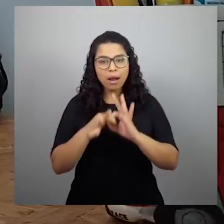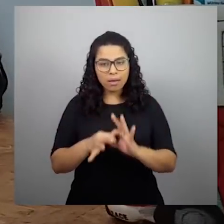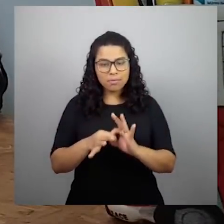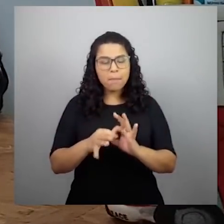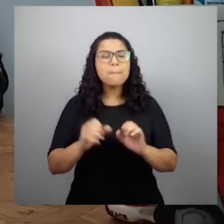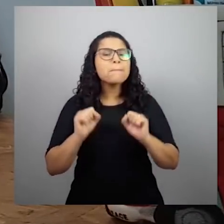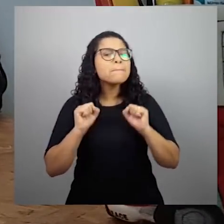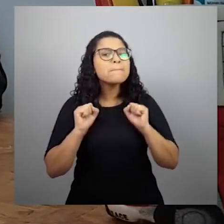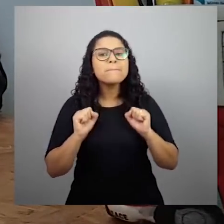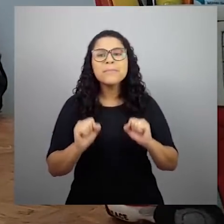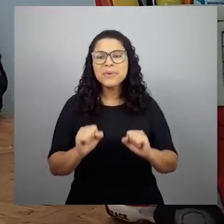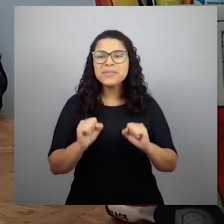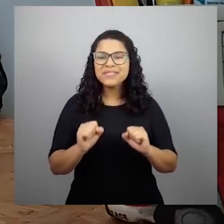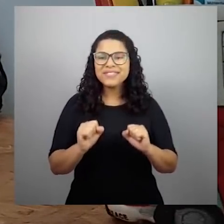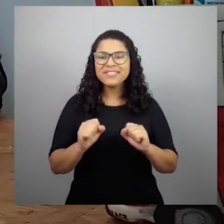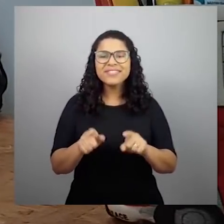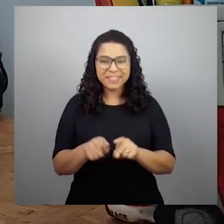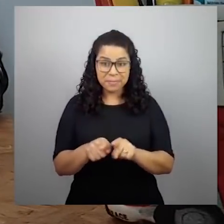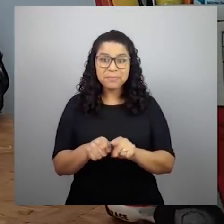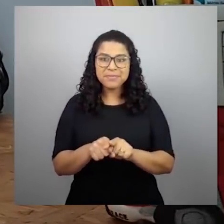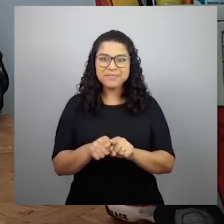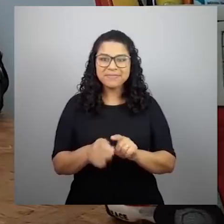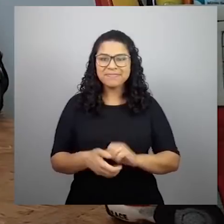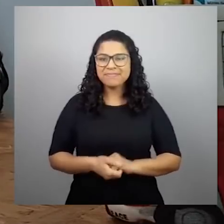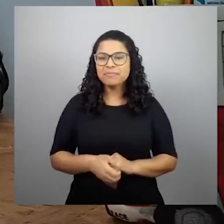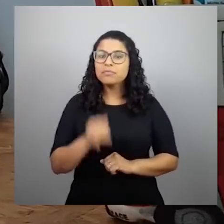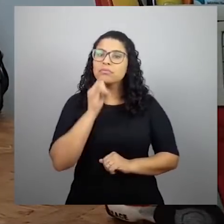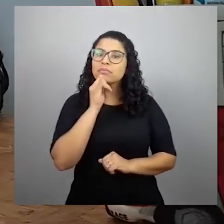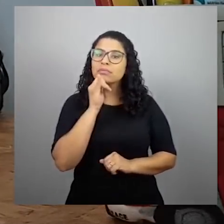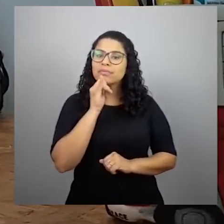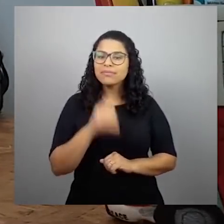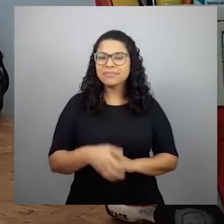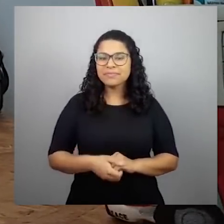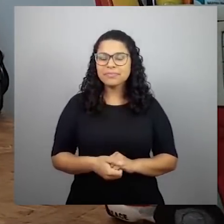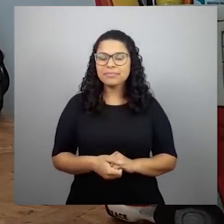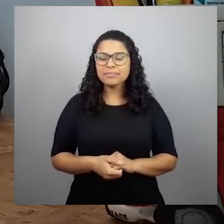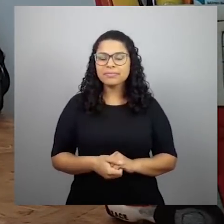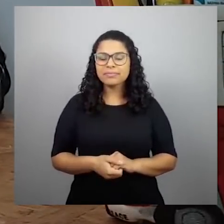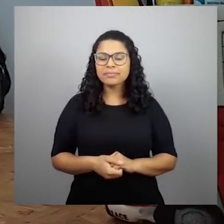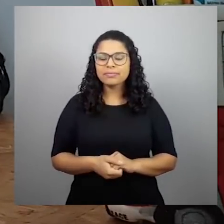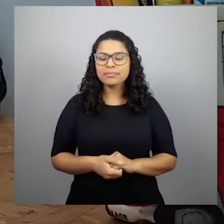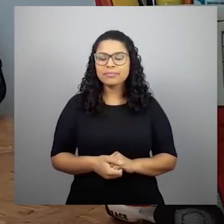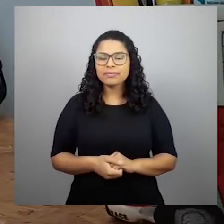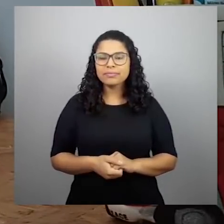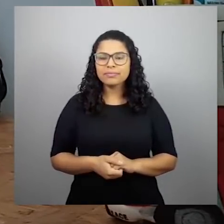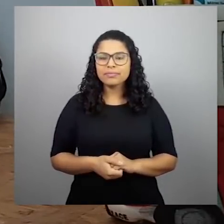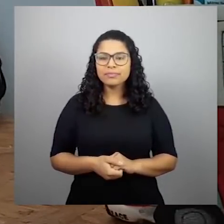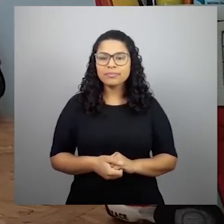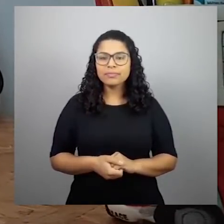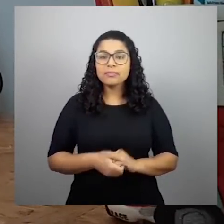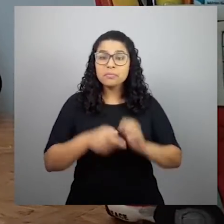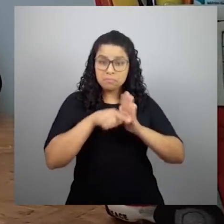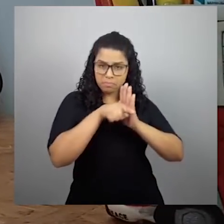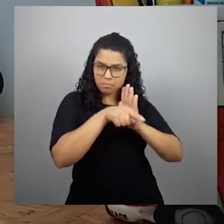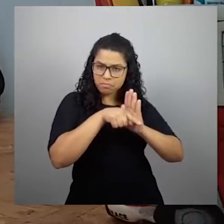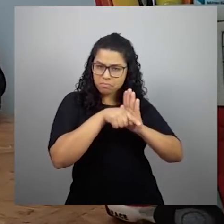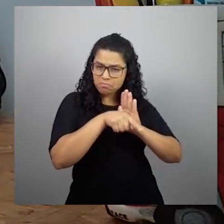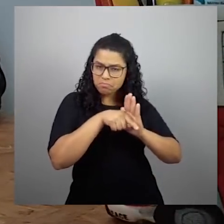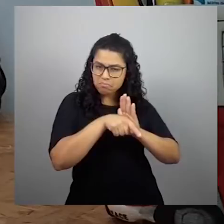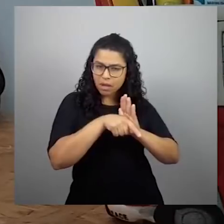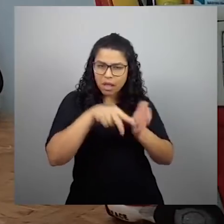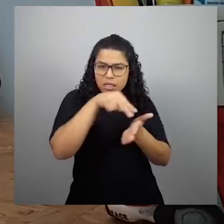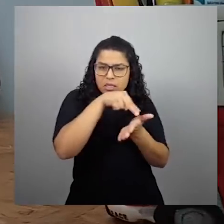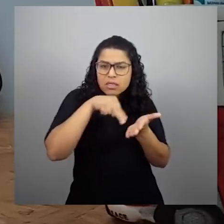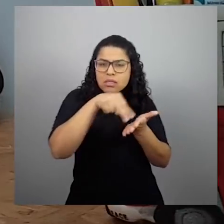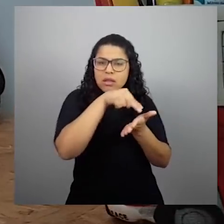Leonardo, com as nossas proposições. Por exemplo, será que no meio dessa nossa pesquisa e criação da